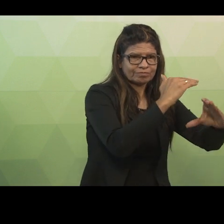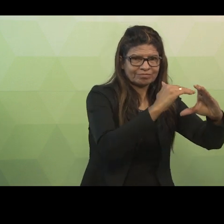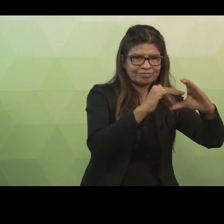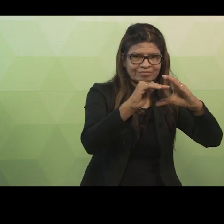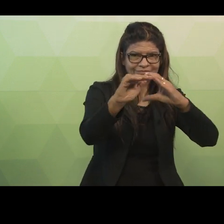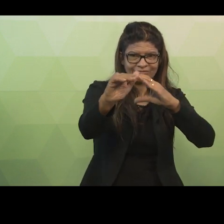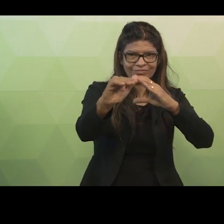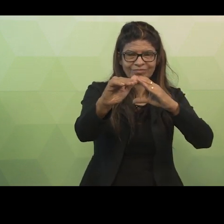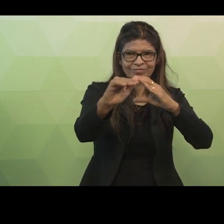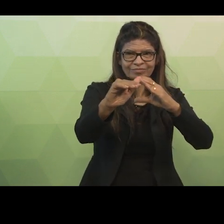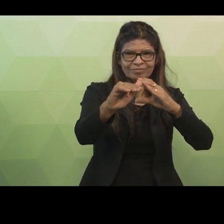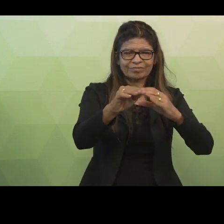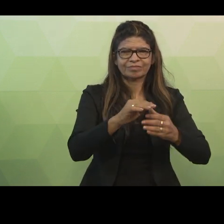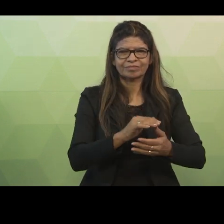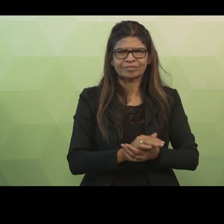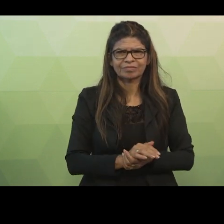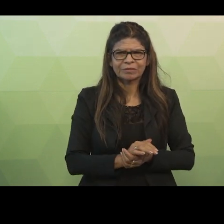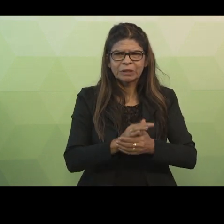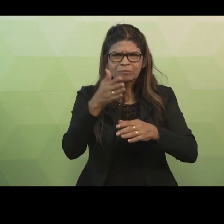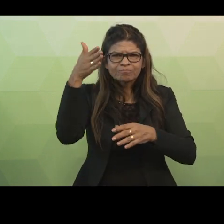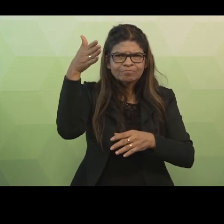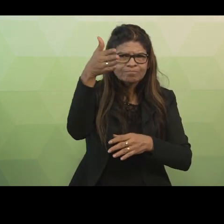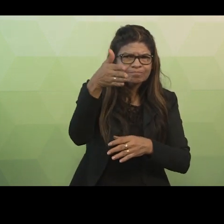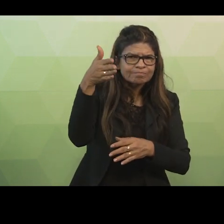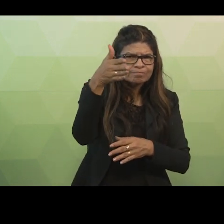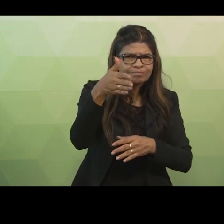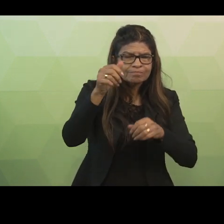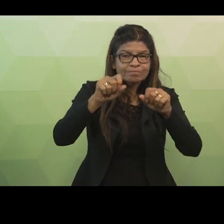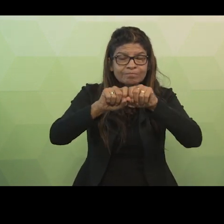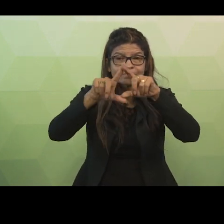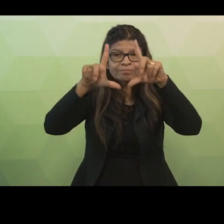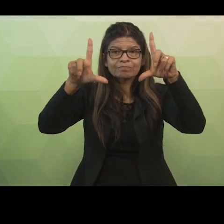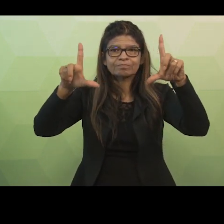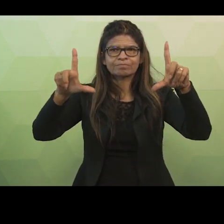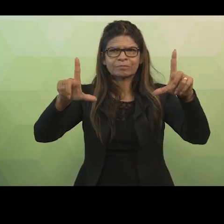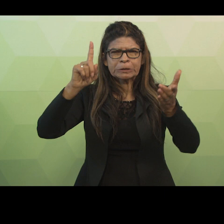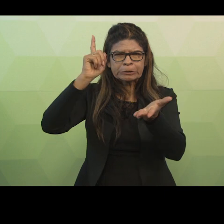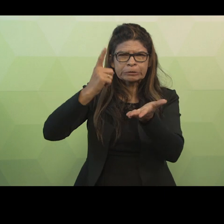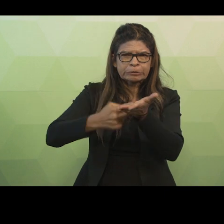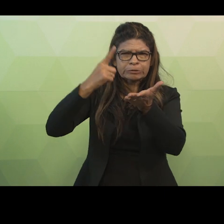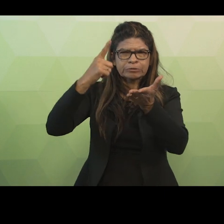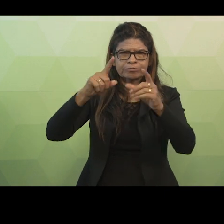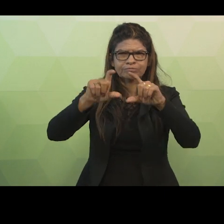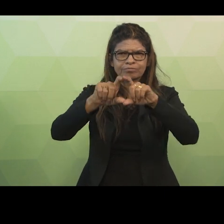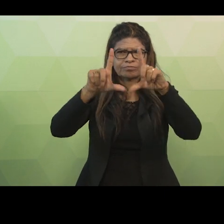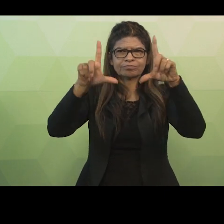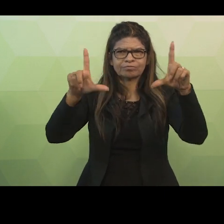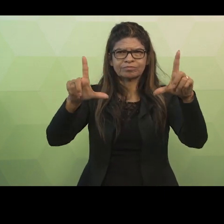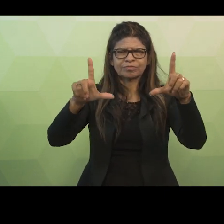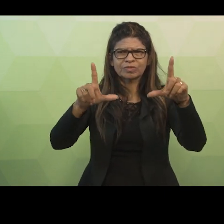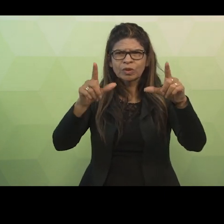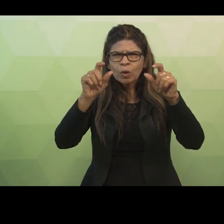síncrona ao sistema para ter acesso à tela de verificação da matrícula e senha.